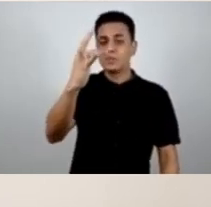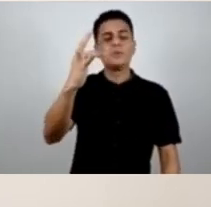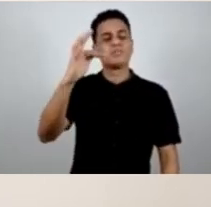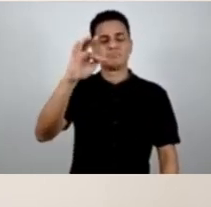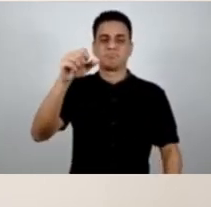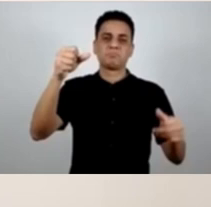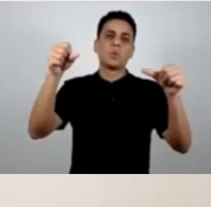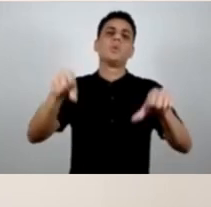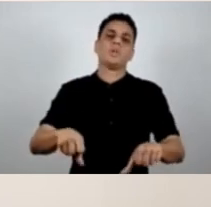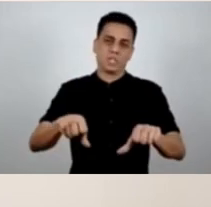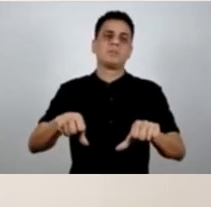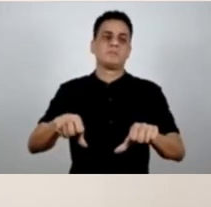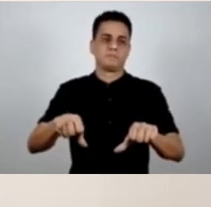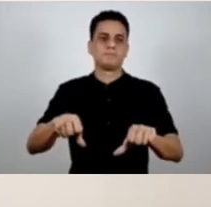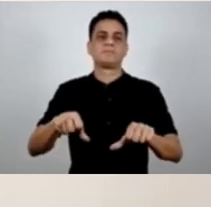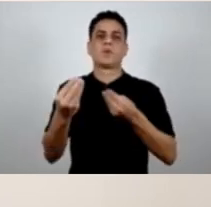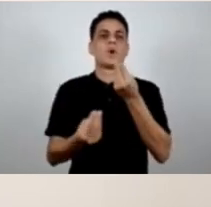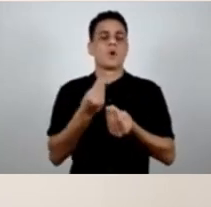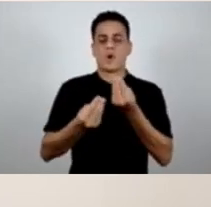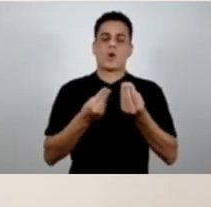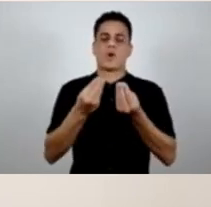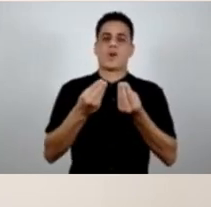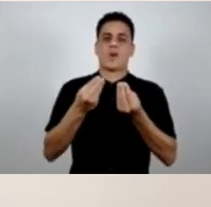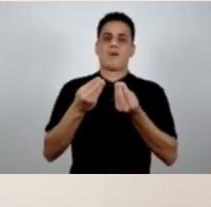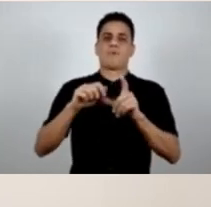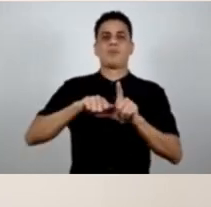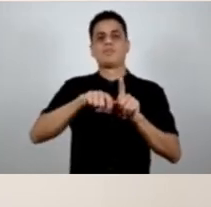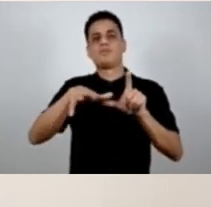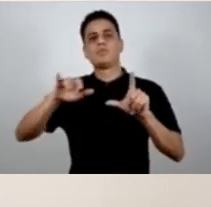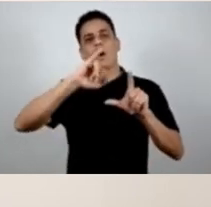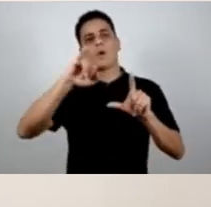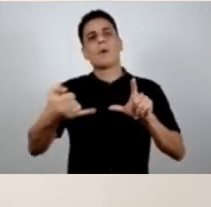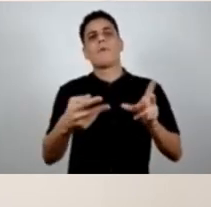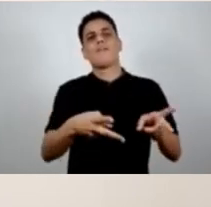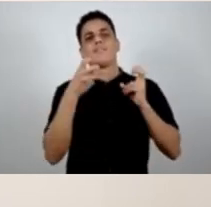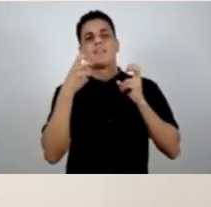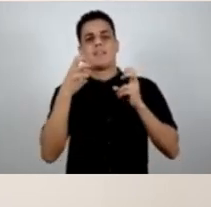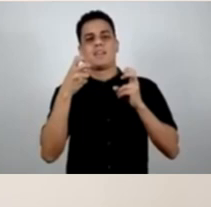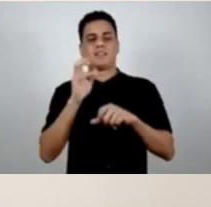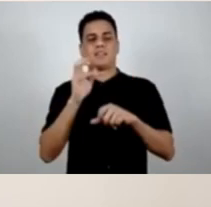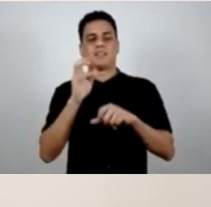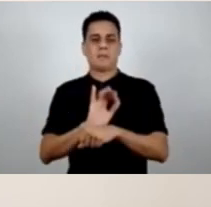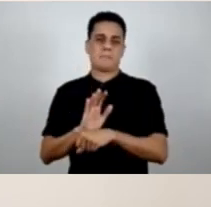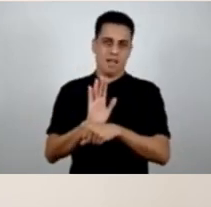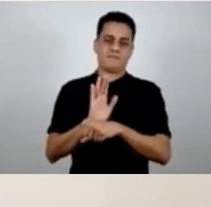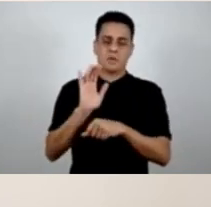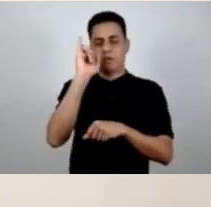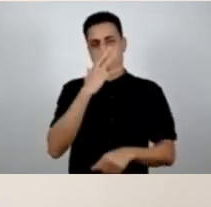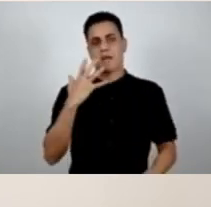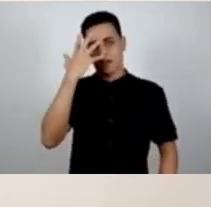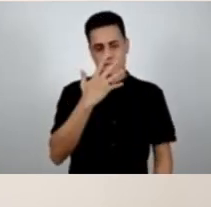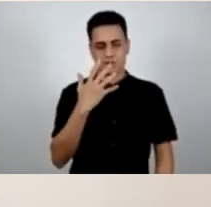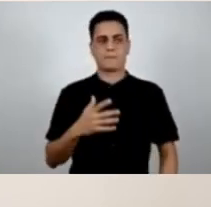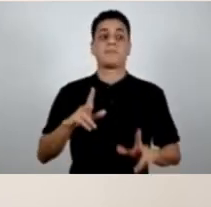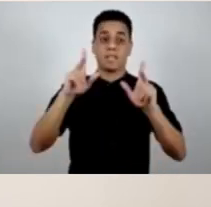vai ser muito ruim nesse sentido da imagem através do audiovisual. O governo,